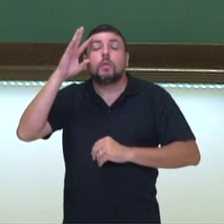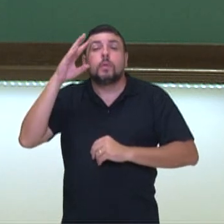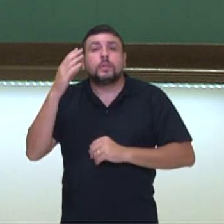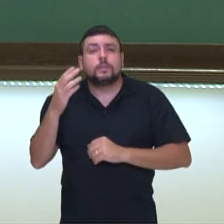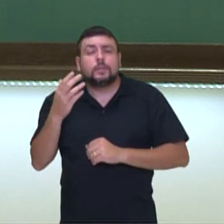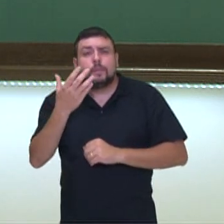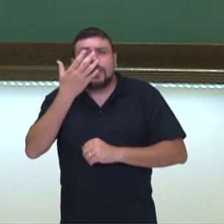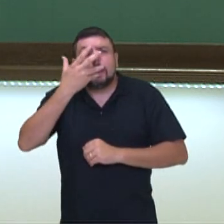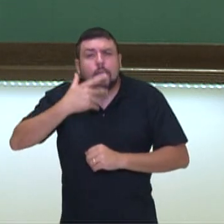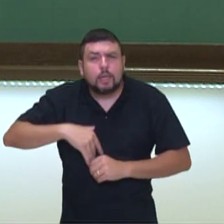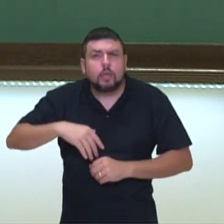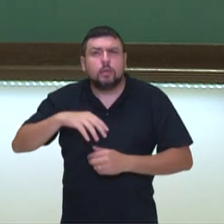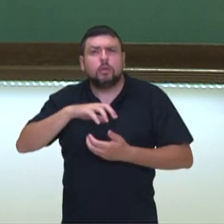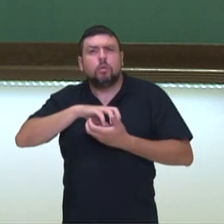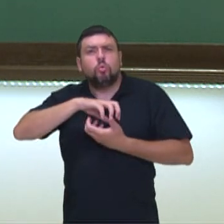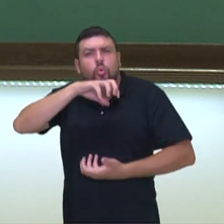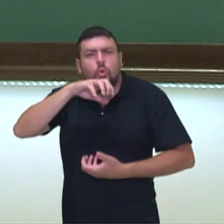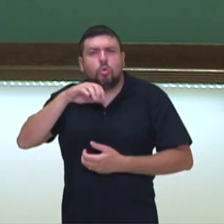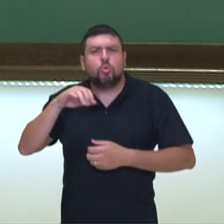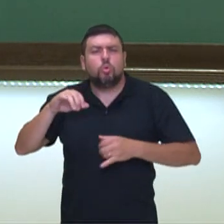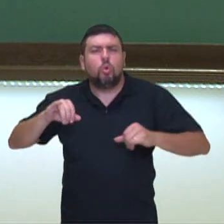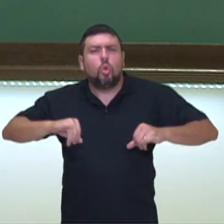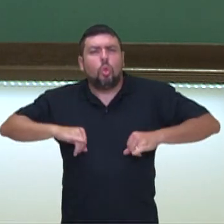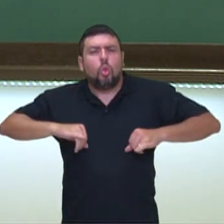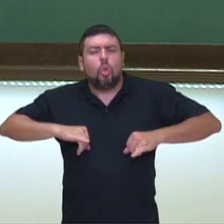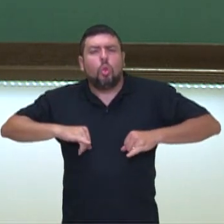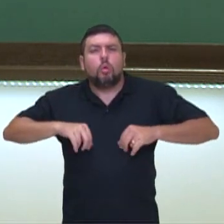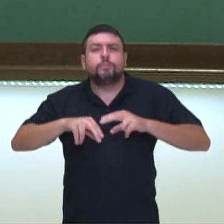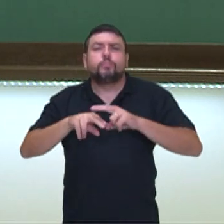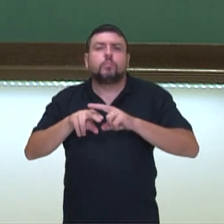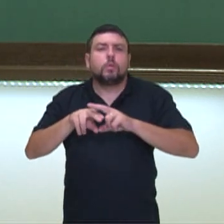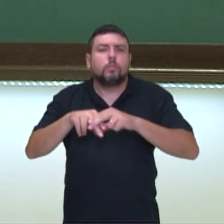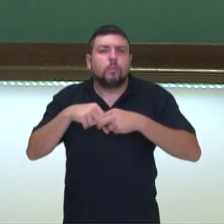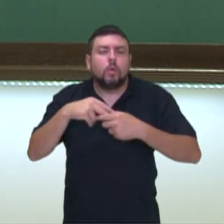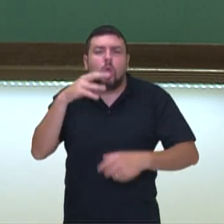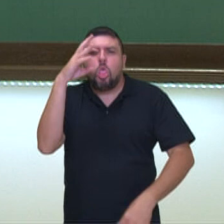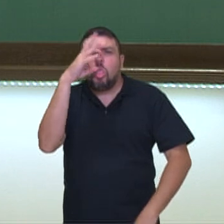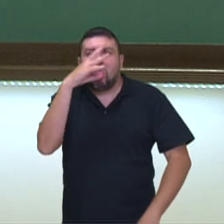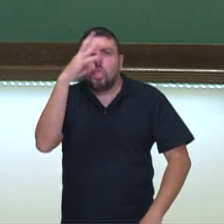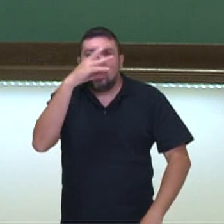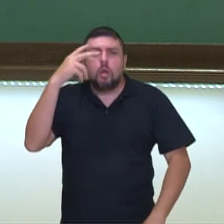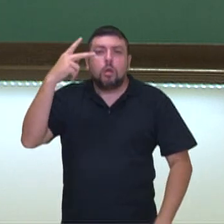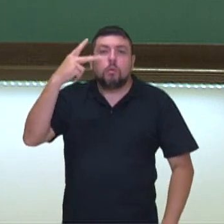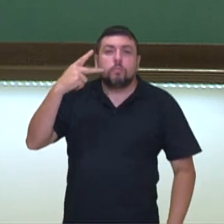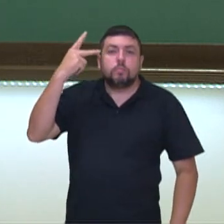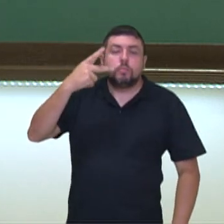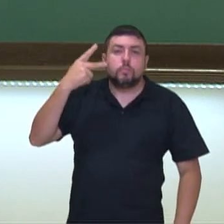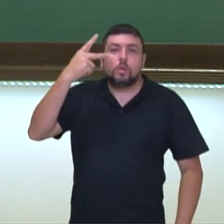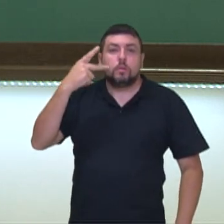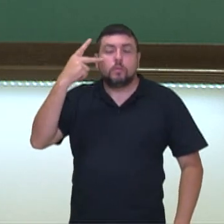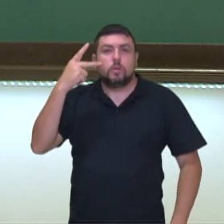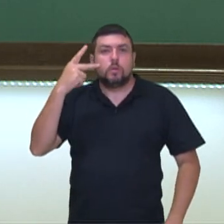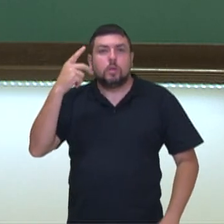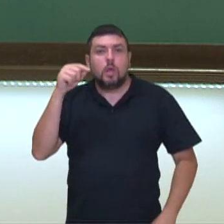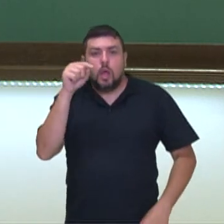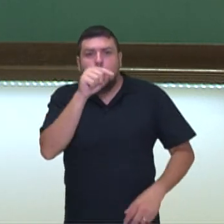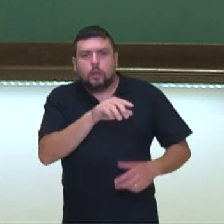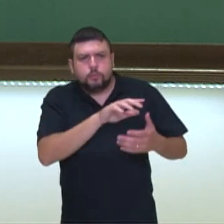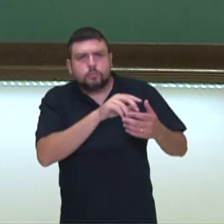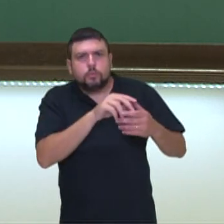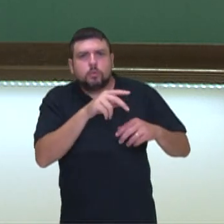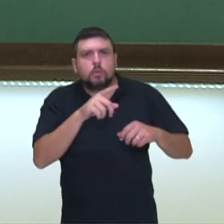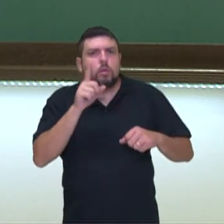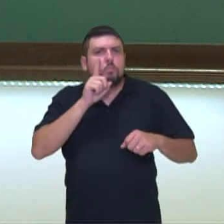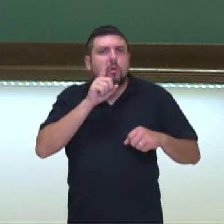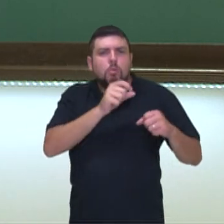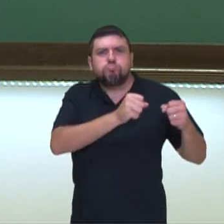idosos sofrendo por conta de ideais políticos de uma grande nação que quer investir em cima de uma pequena nação.